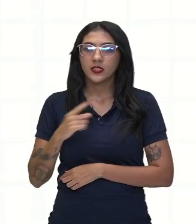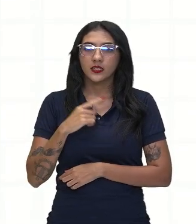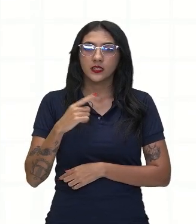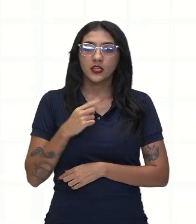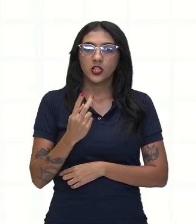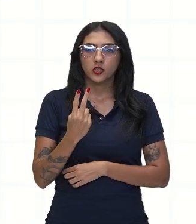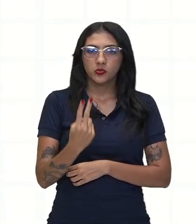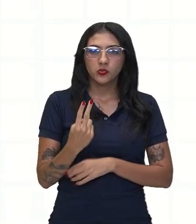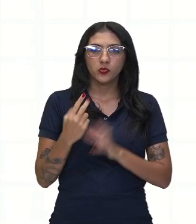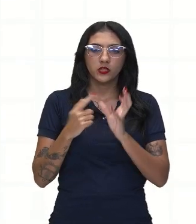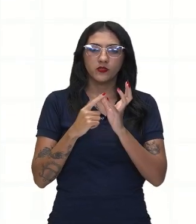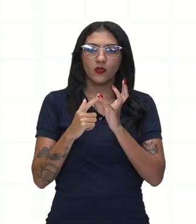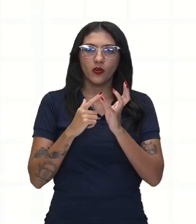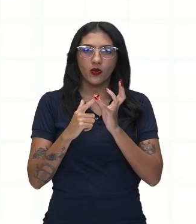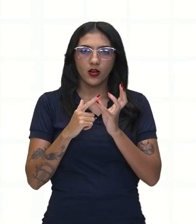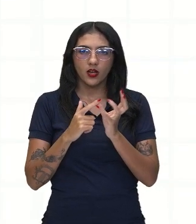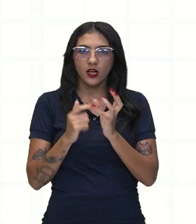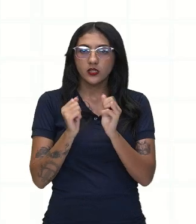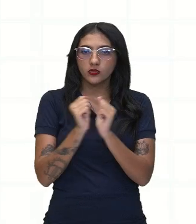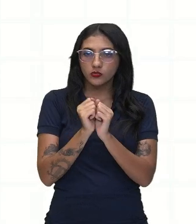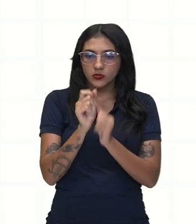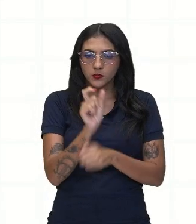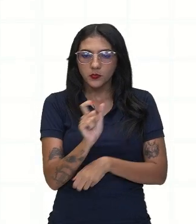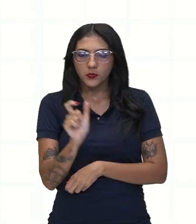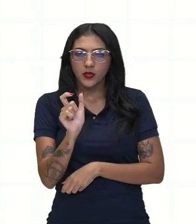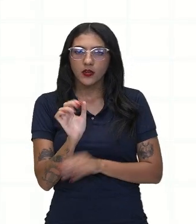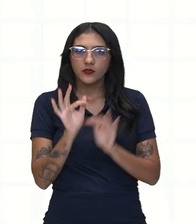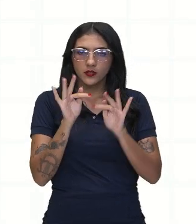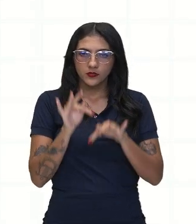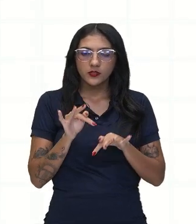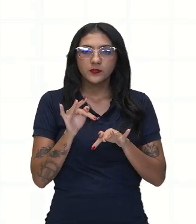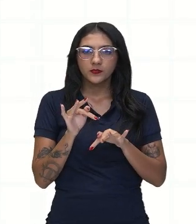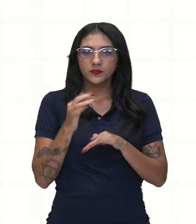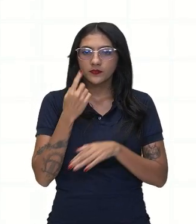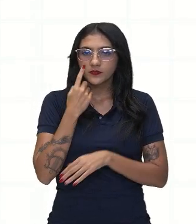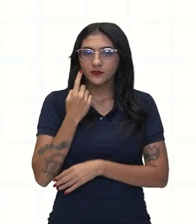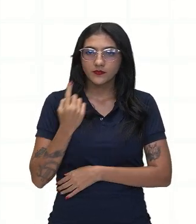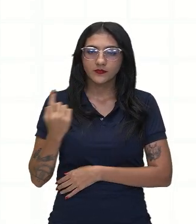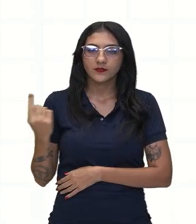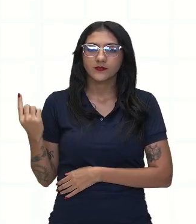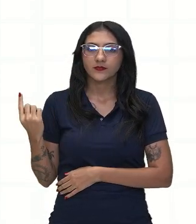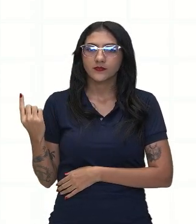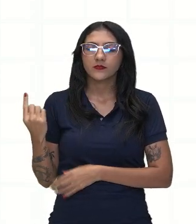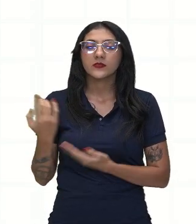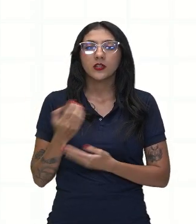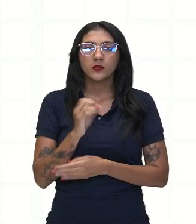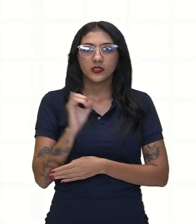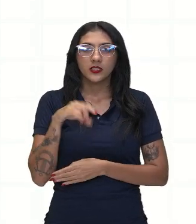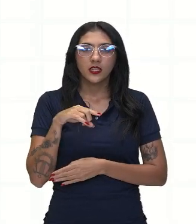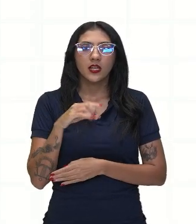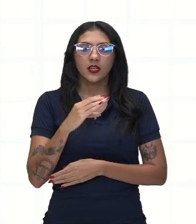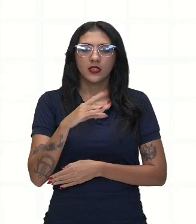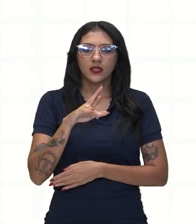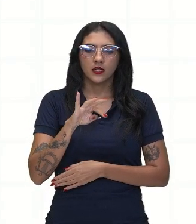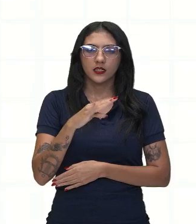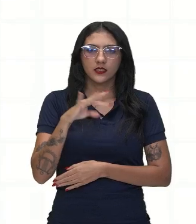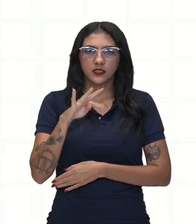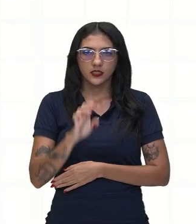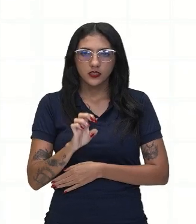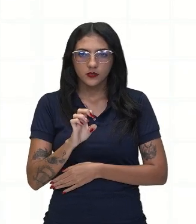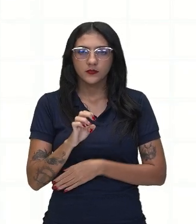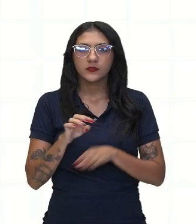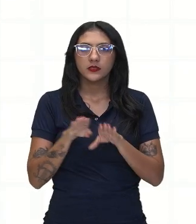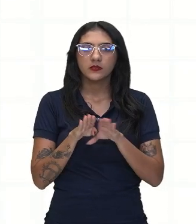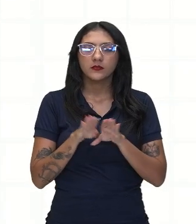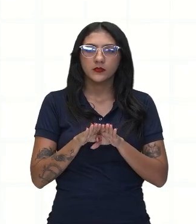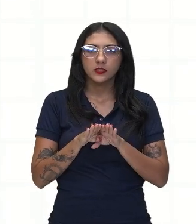quando ele é um ditongo decrescente, eu tenho uma vogal e uma semivogal. Quando ele é crescente, eu tenho uma semivogal